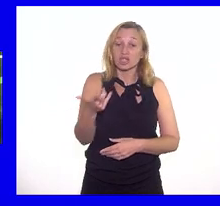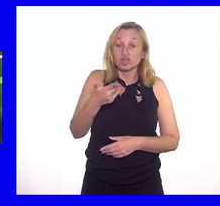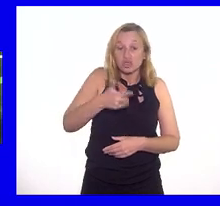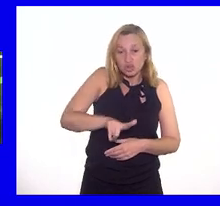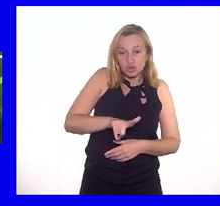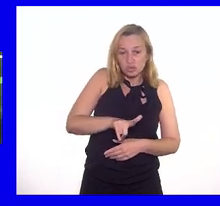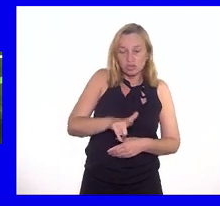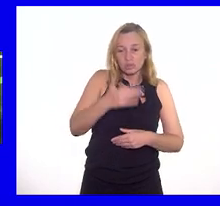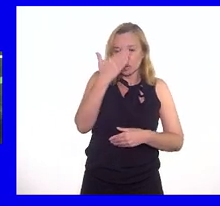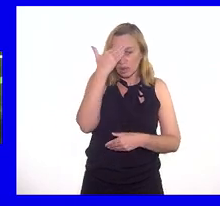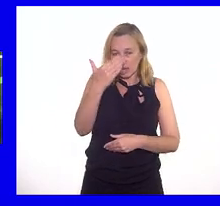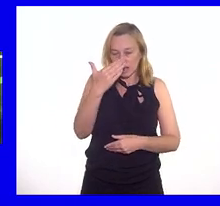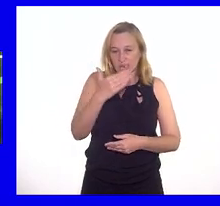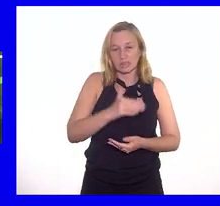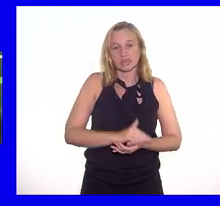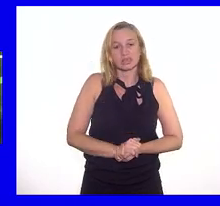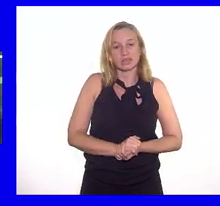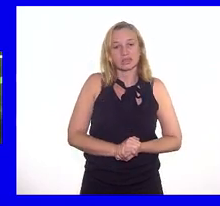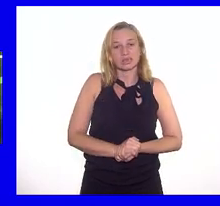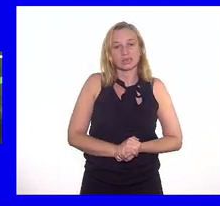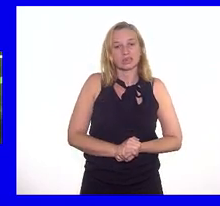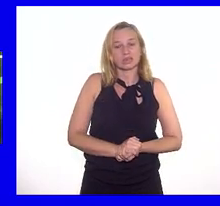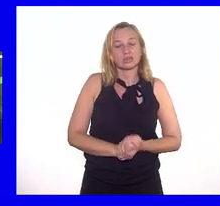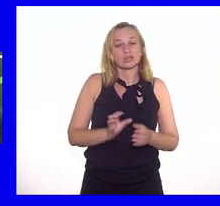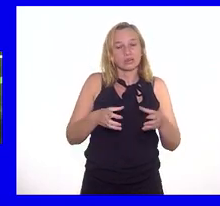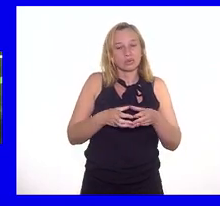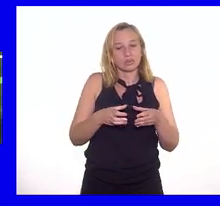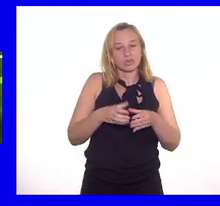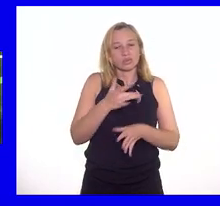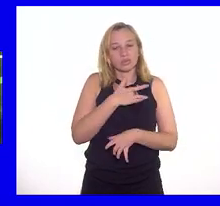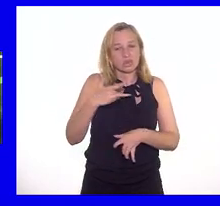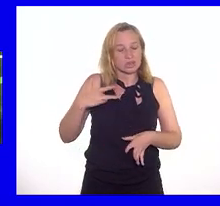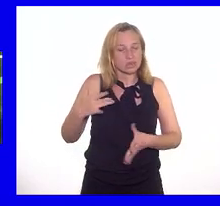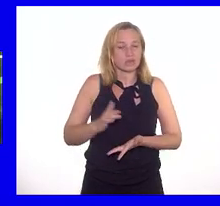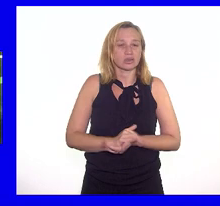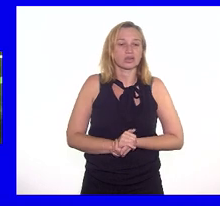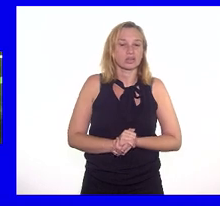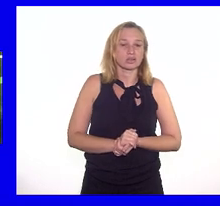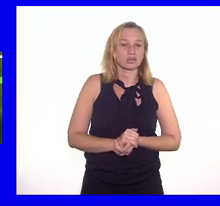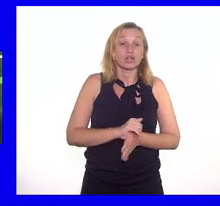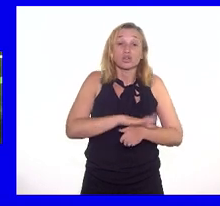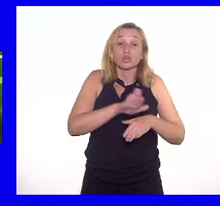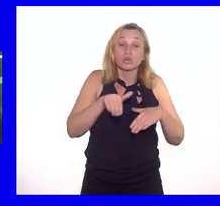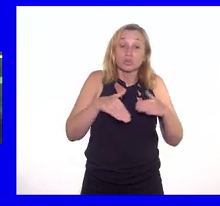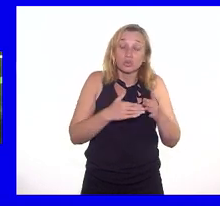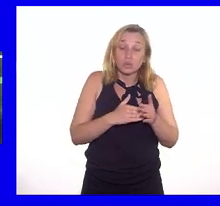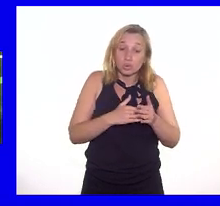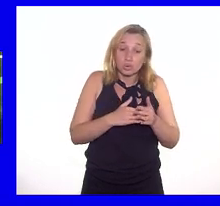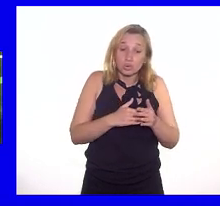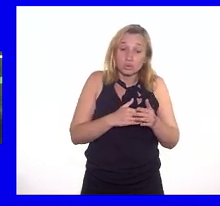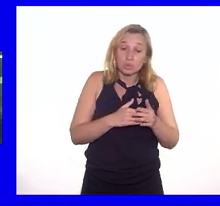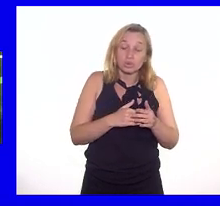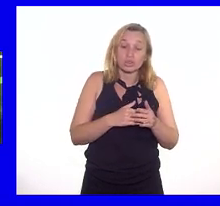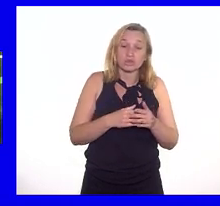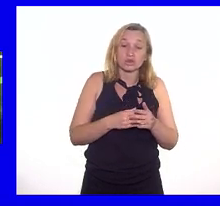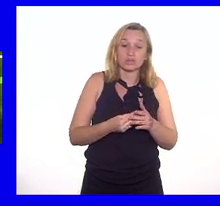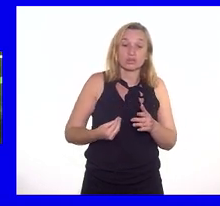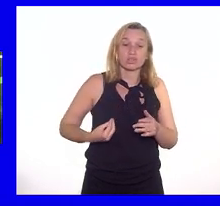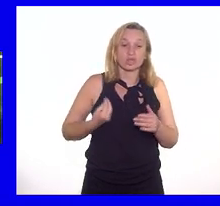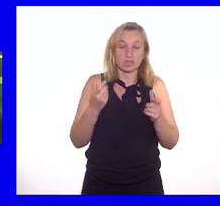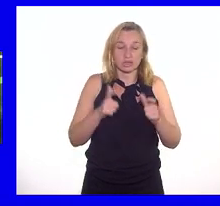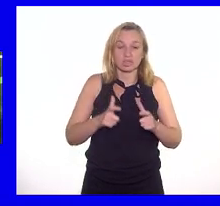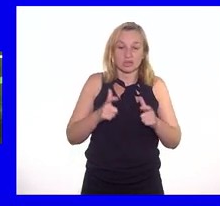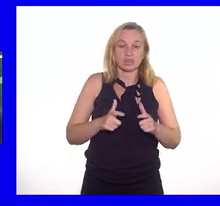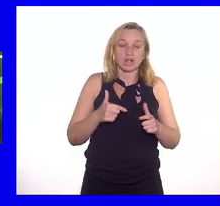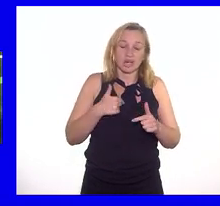vez, agradecer à Comissão de Saúde, agradecer todos os participantes, e eu estou